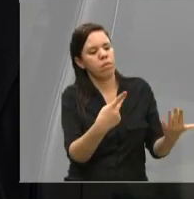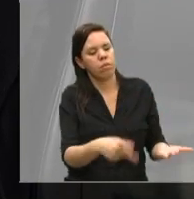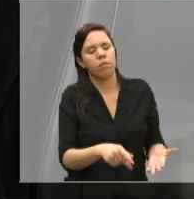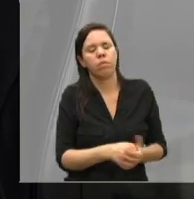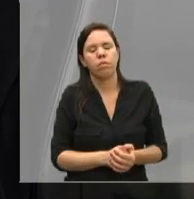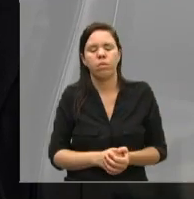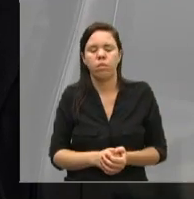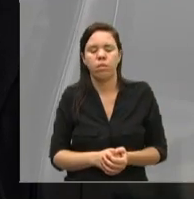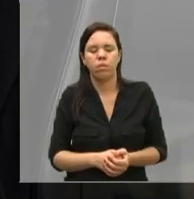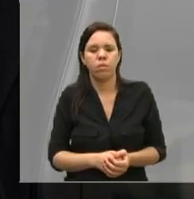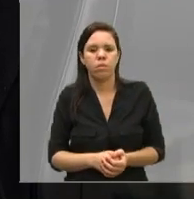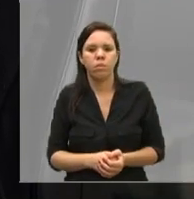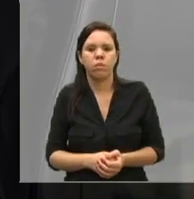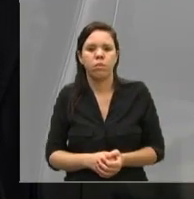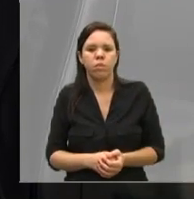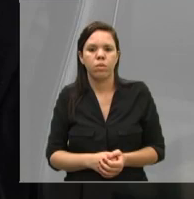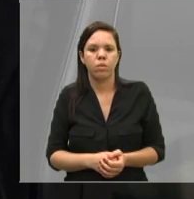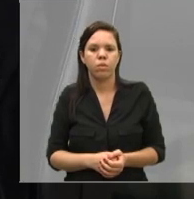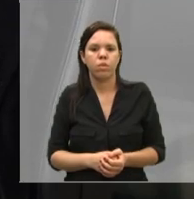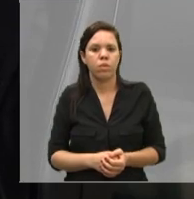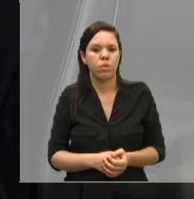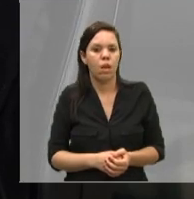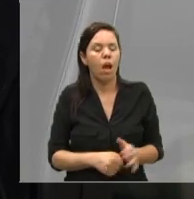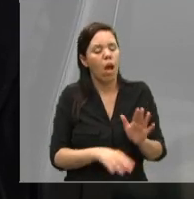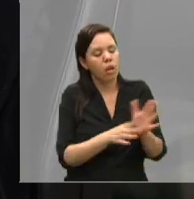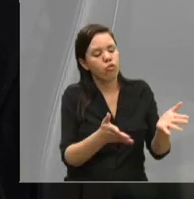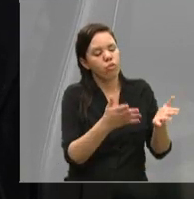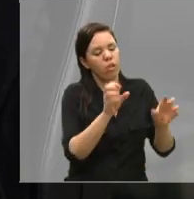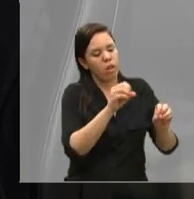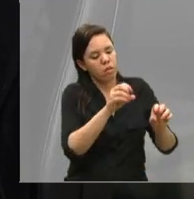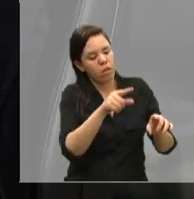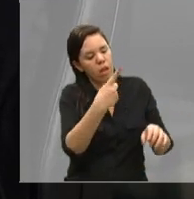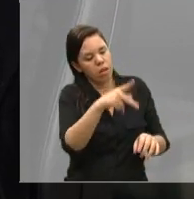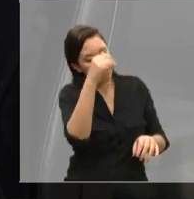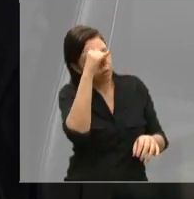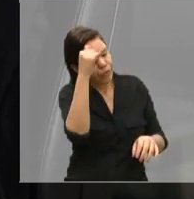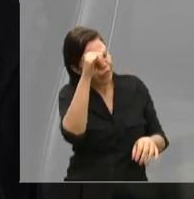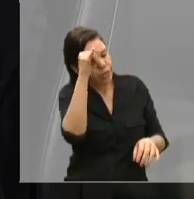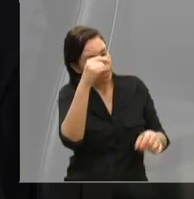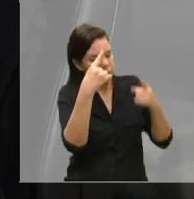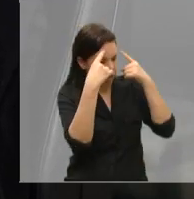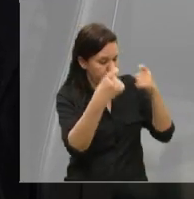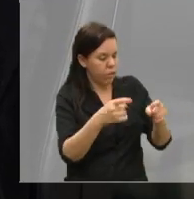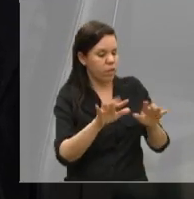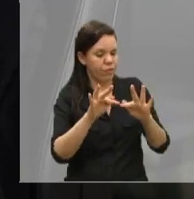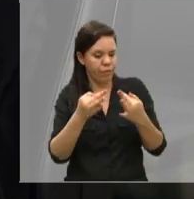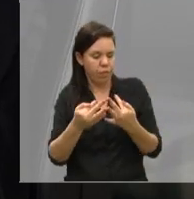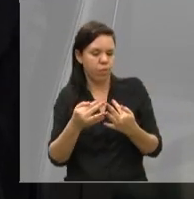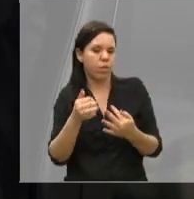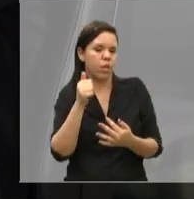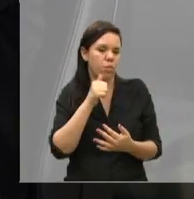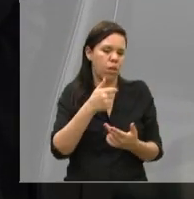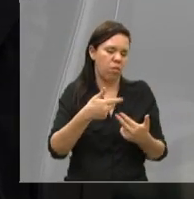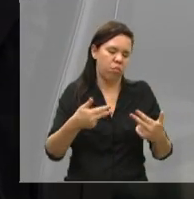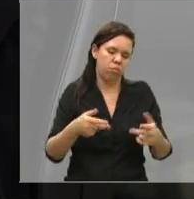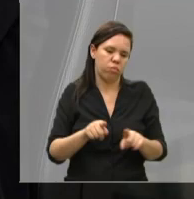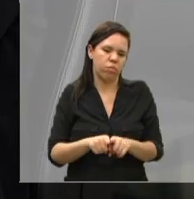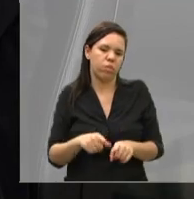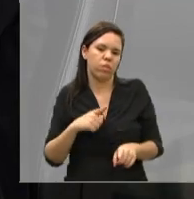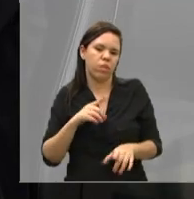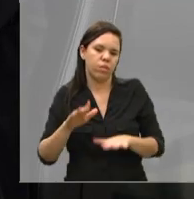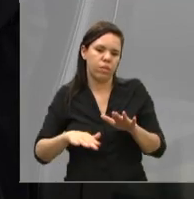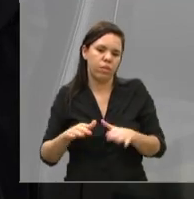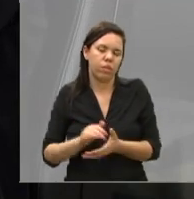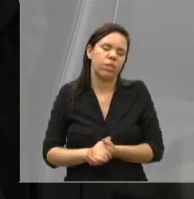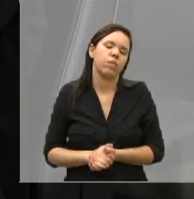com o combate à violência, né? Porque uma vez que você tem um relacionamento abusivo, provavelmente, mesmo que esse relacionamento se